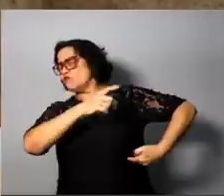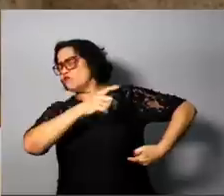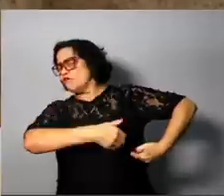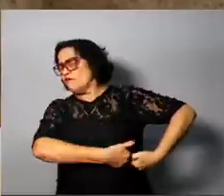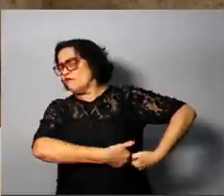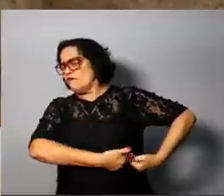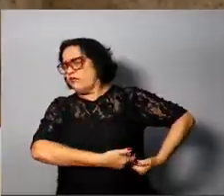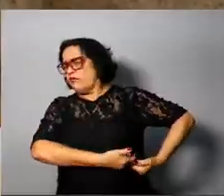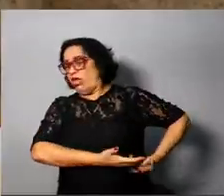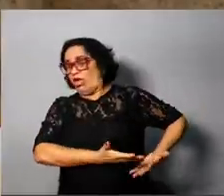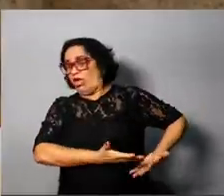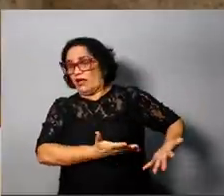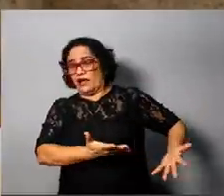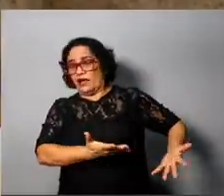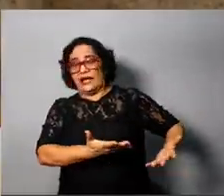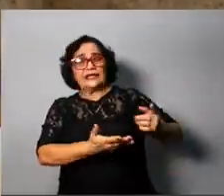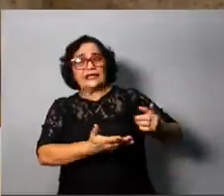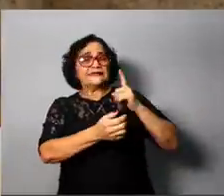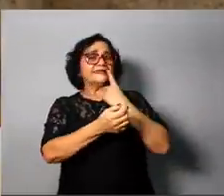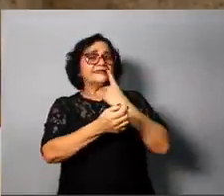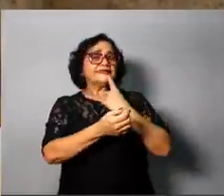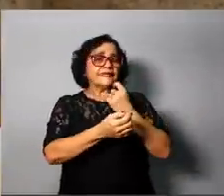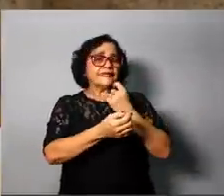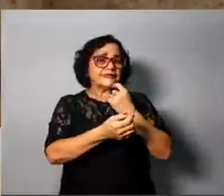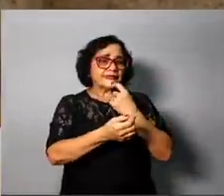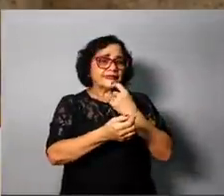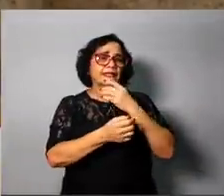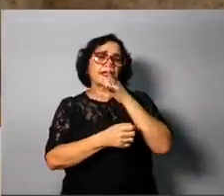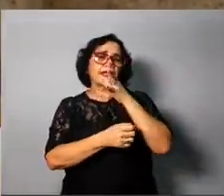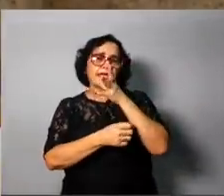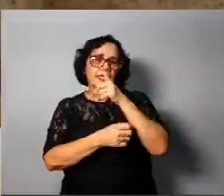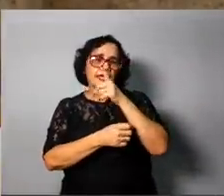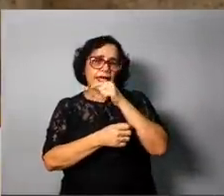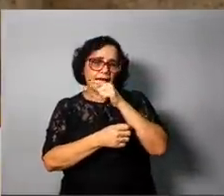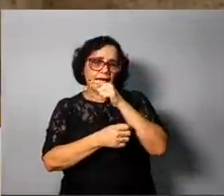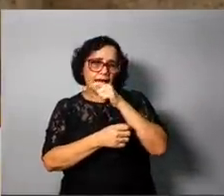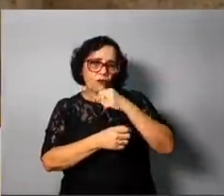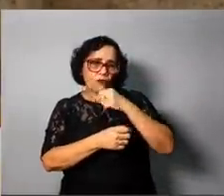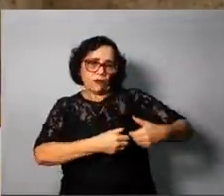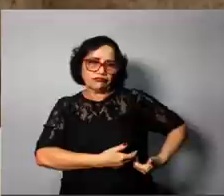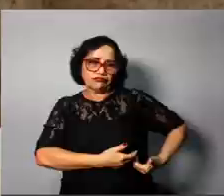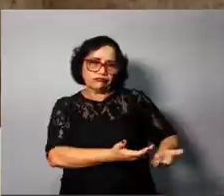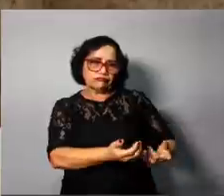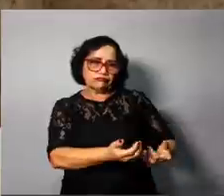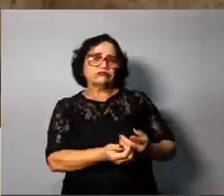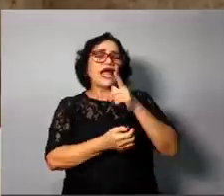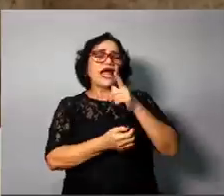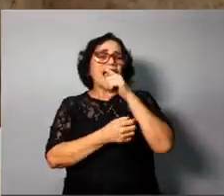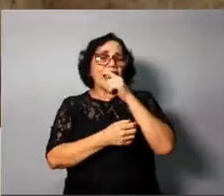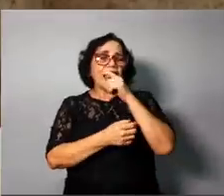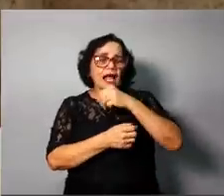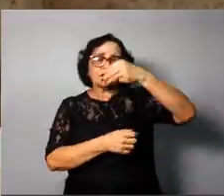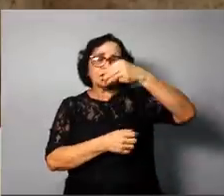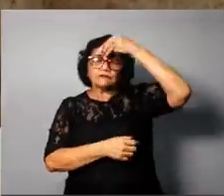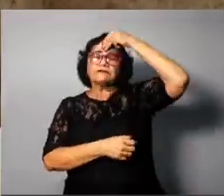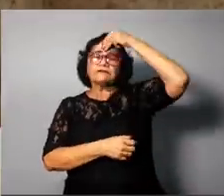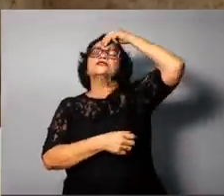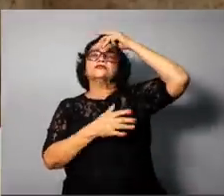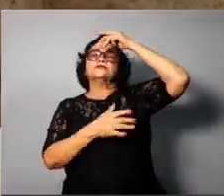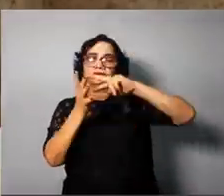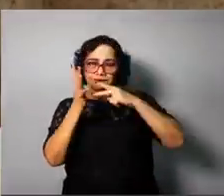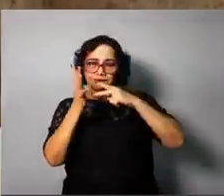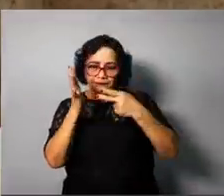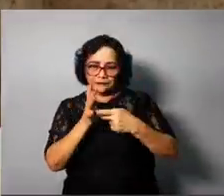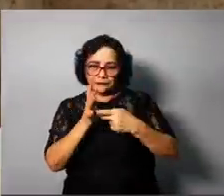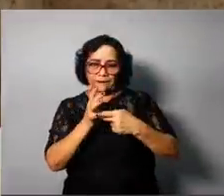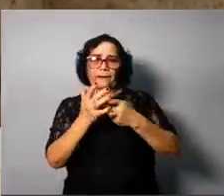A água que é símbolo do batismo e o sangue símbolo da Eucaristia. Nas